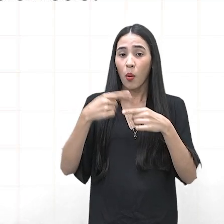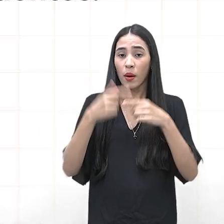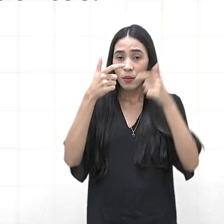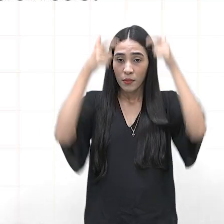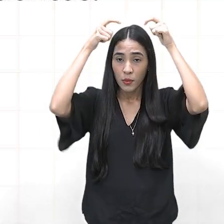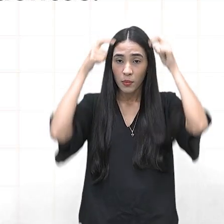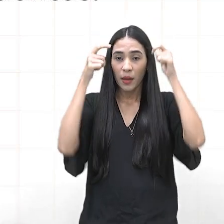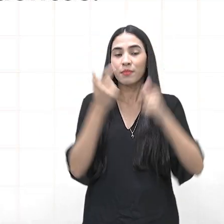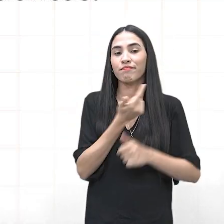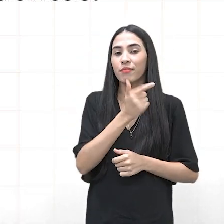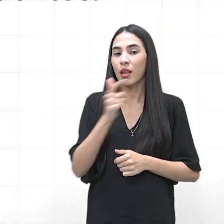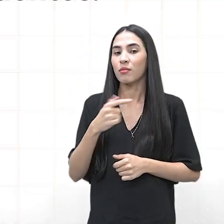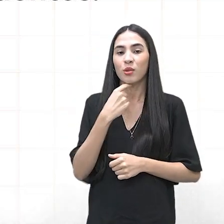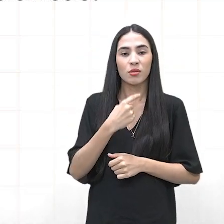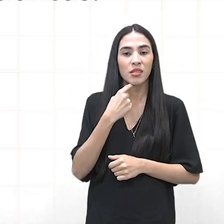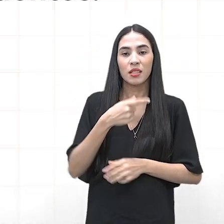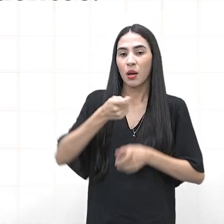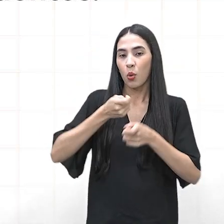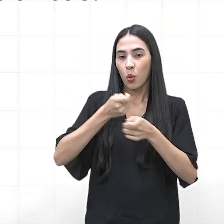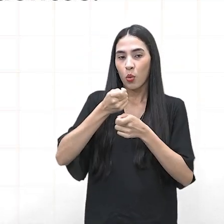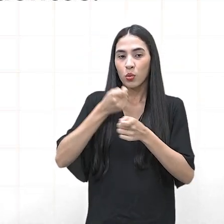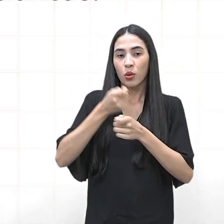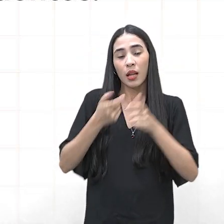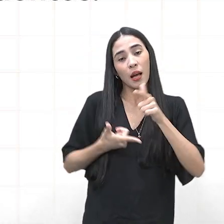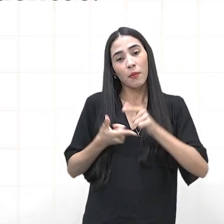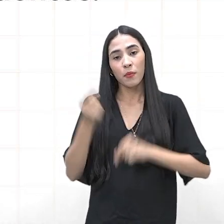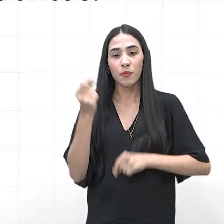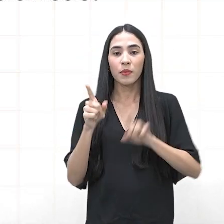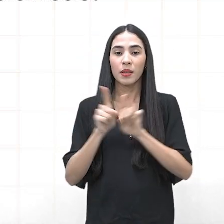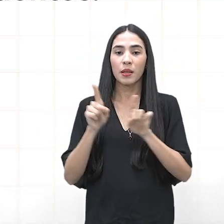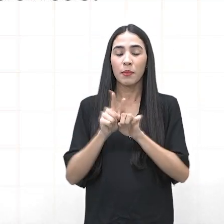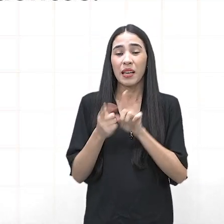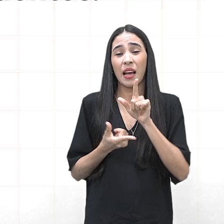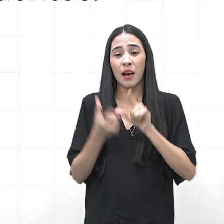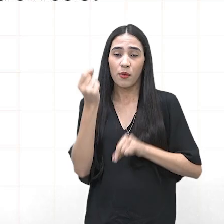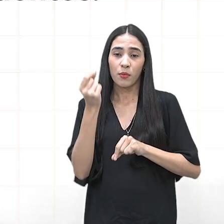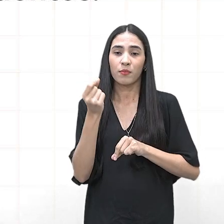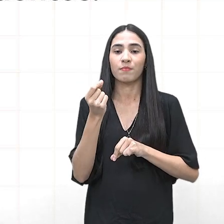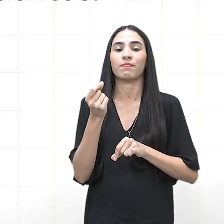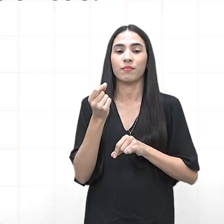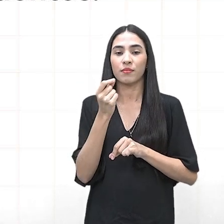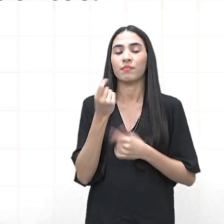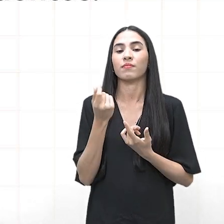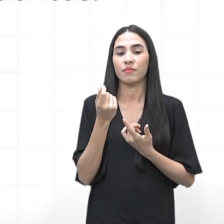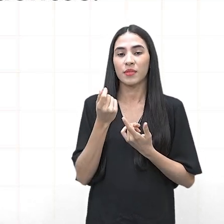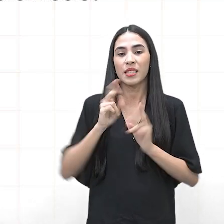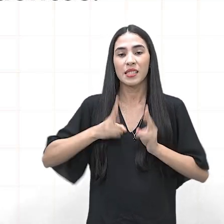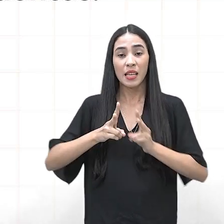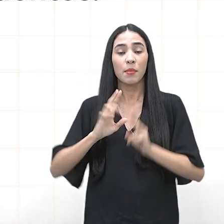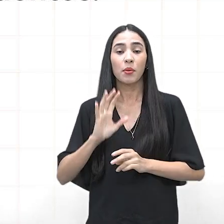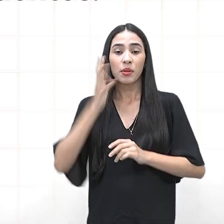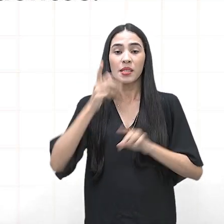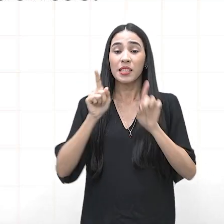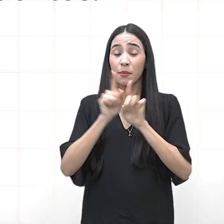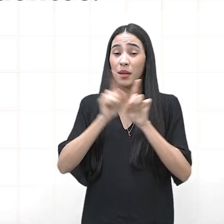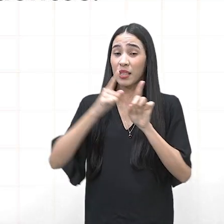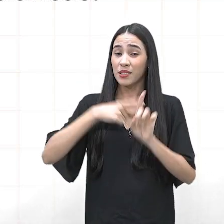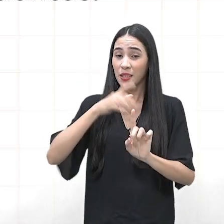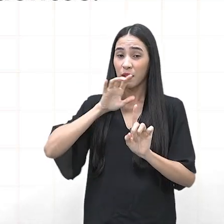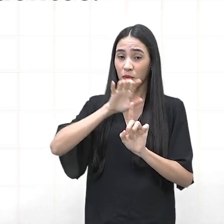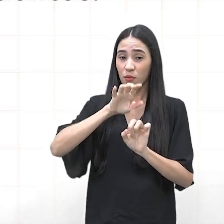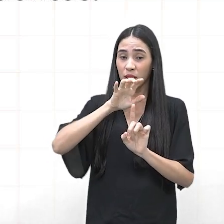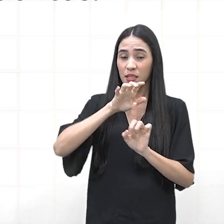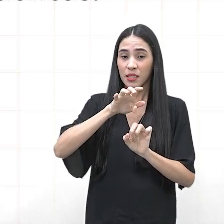conseguia mais controlar a situação das fugas, e as fugas eram frequentes, e havia uma pressão também no